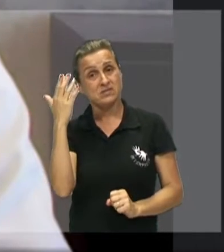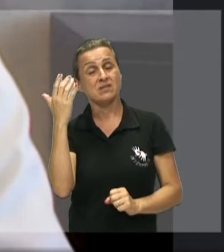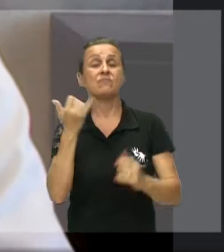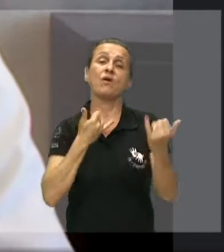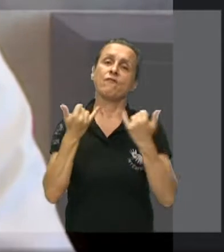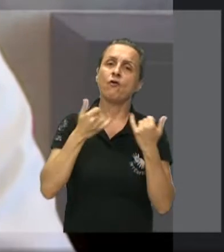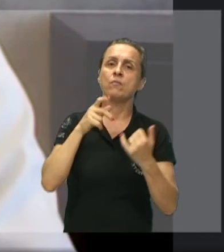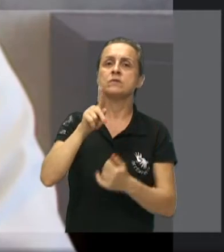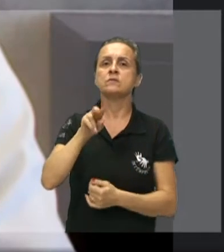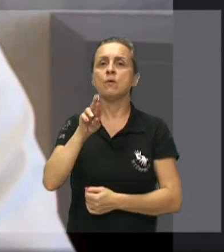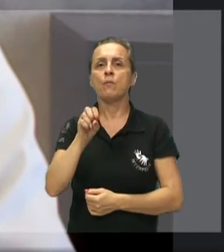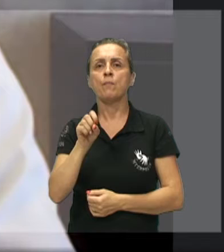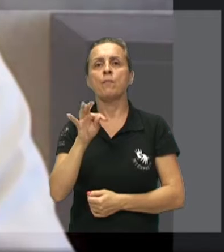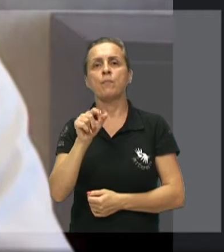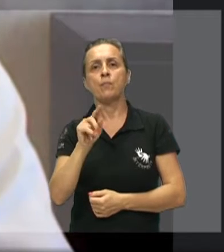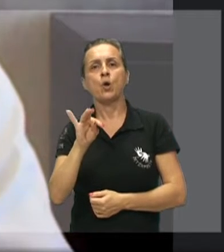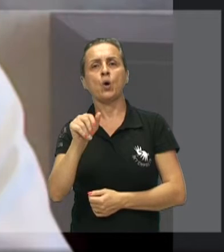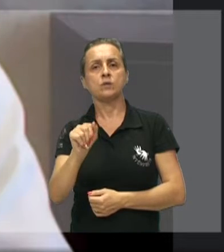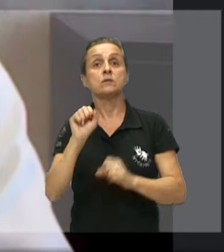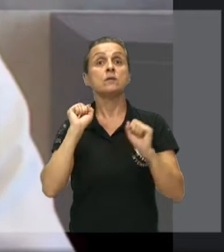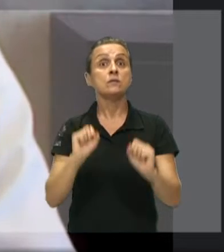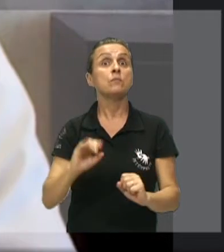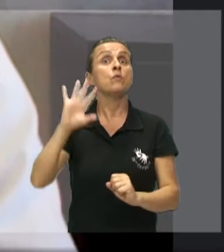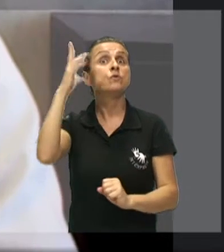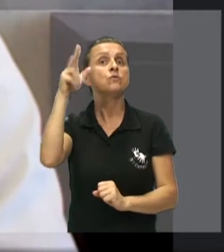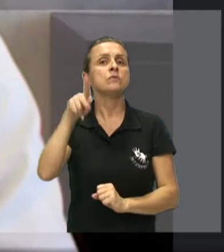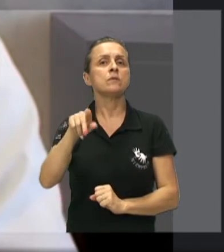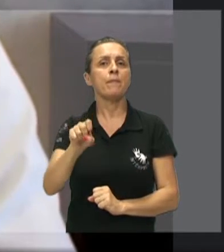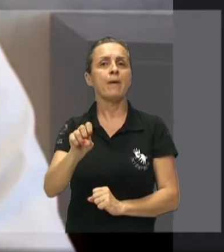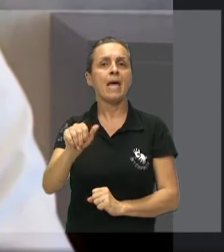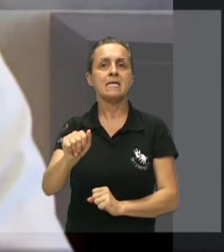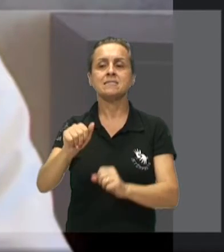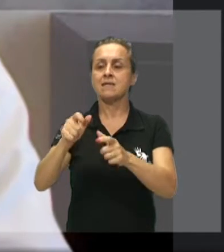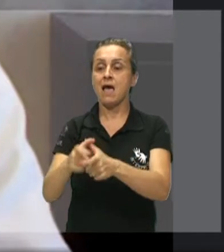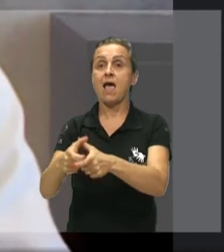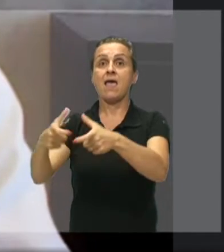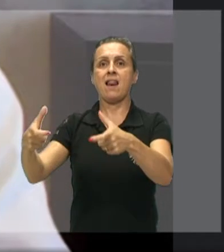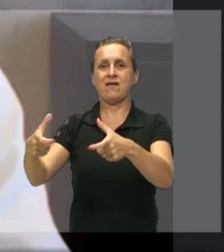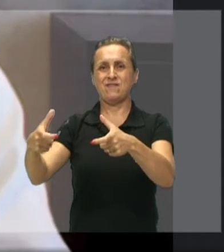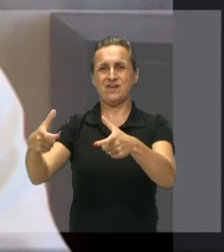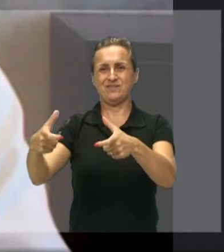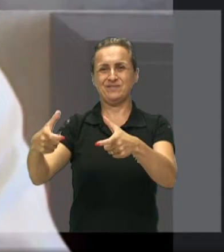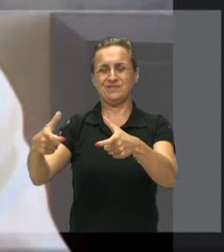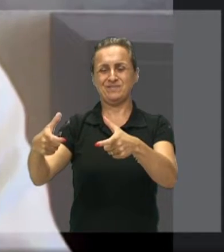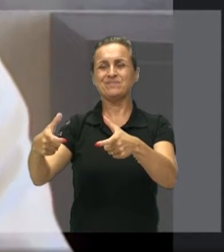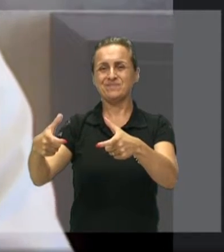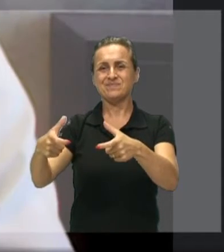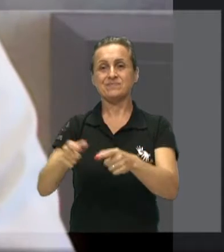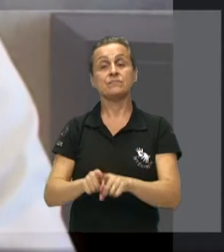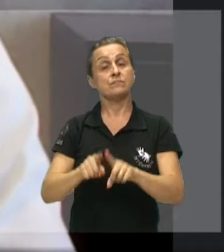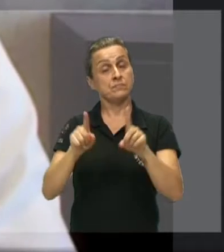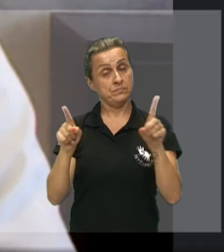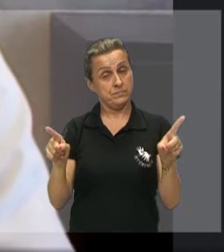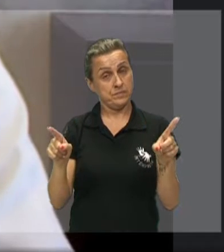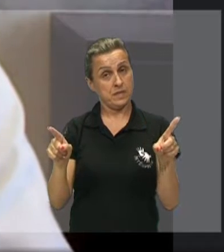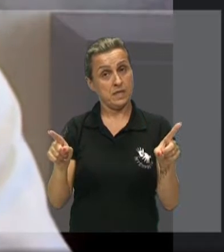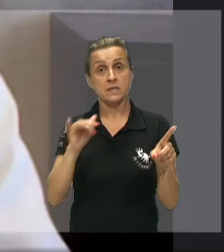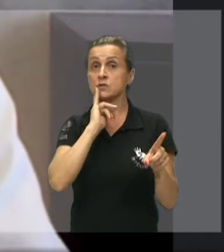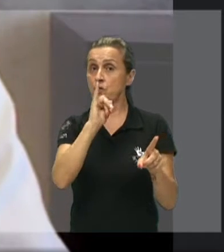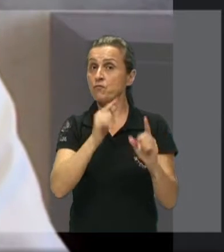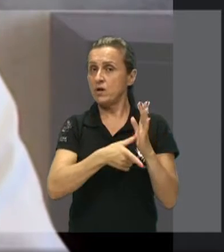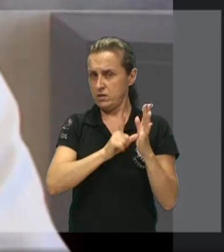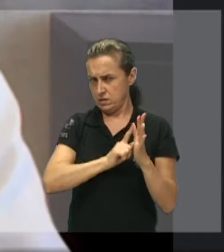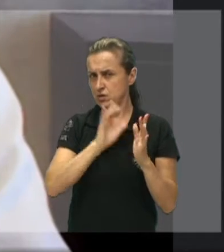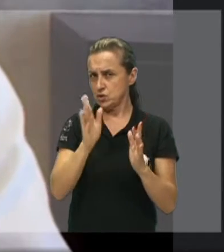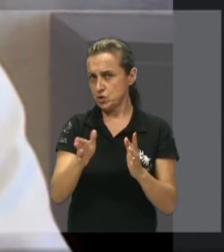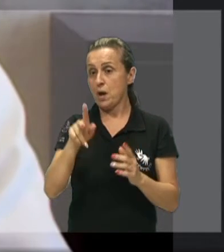próstata e que causa PSA elevado. Entretanto, como eu disse anteriormente, o PSA